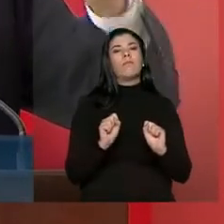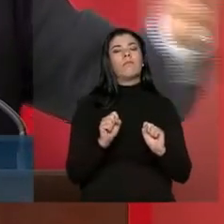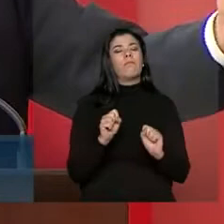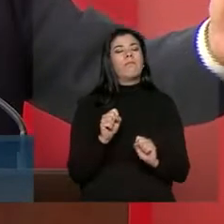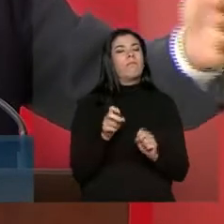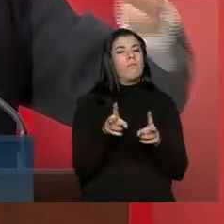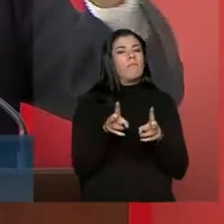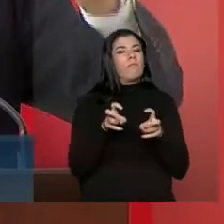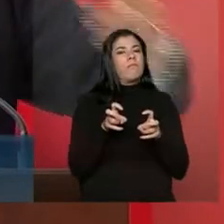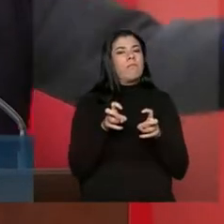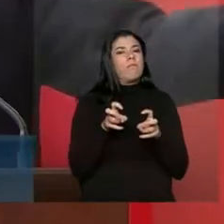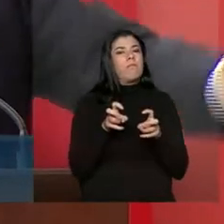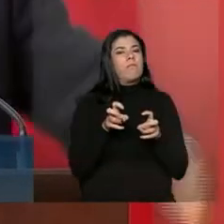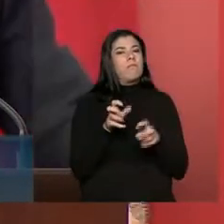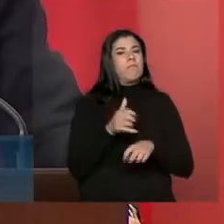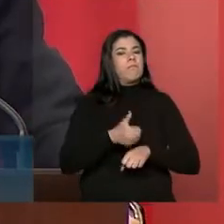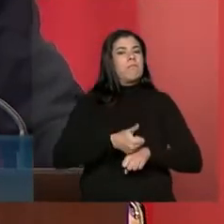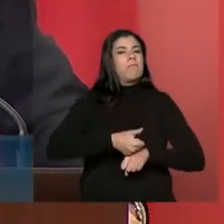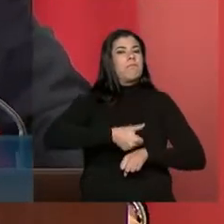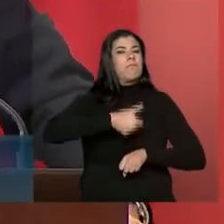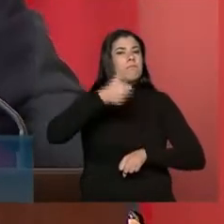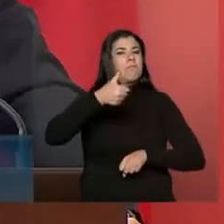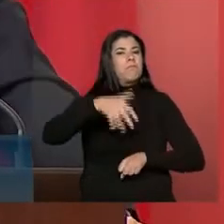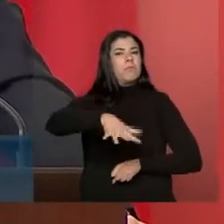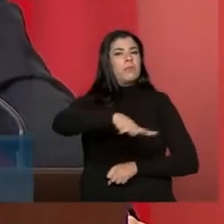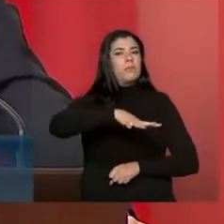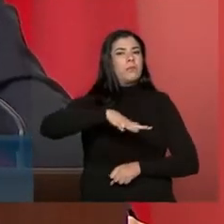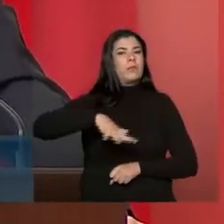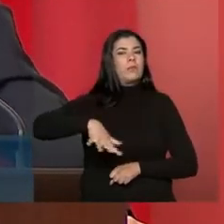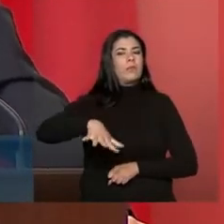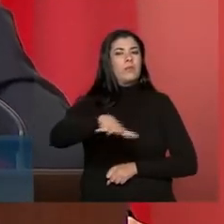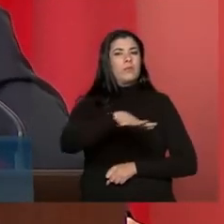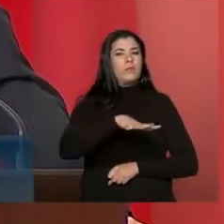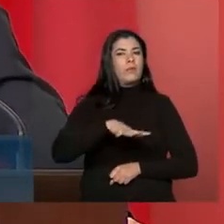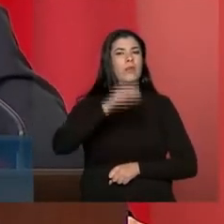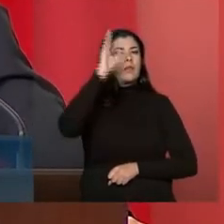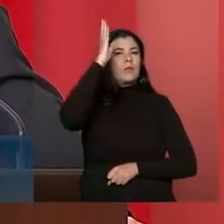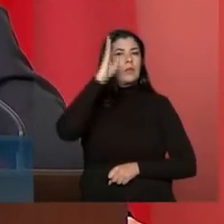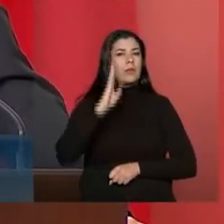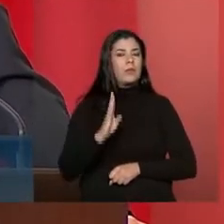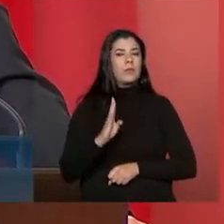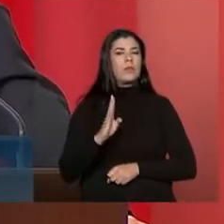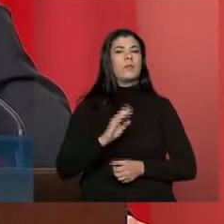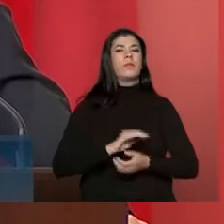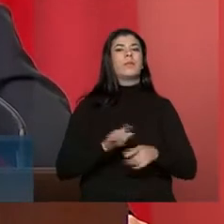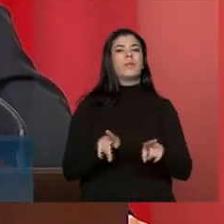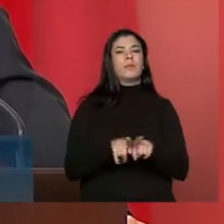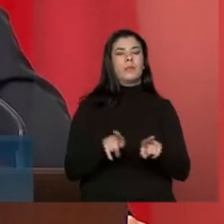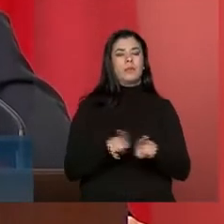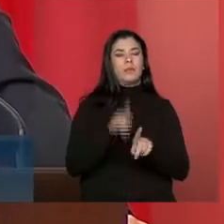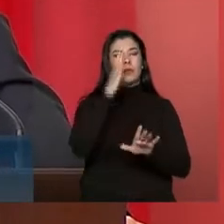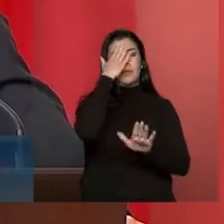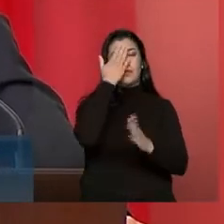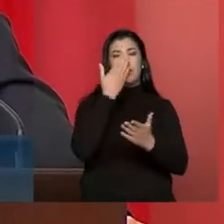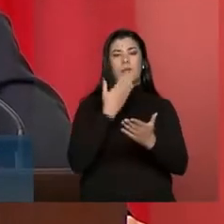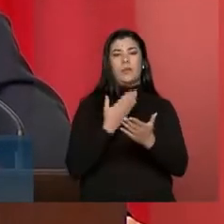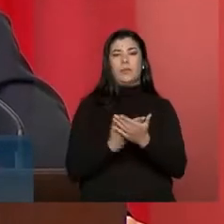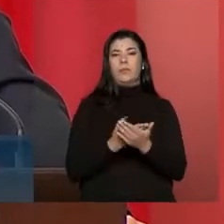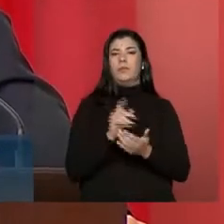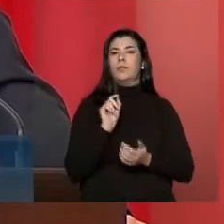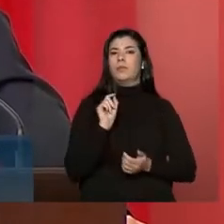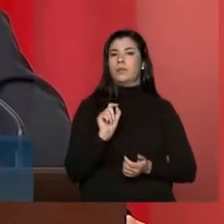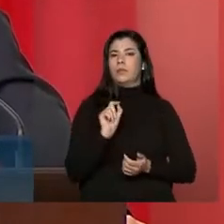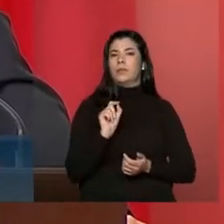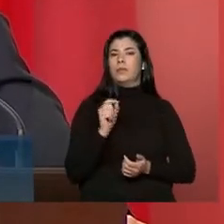satisfazer a demanda do mercado brasileiro. Acredito que nós